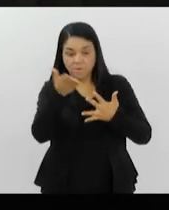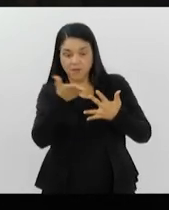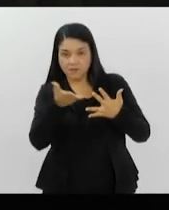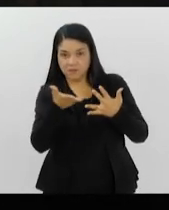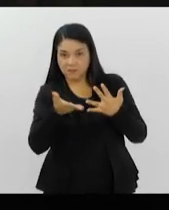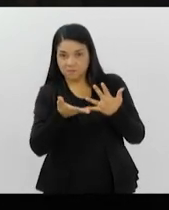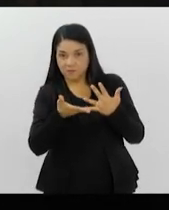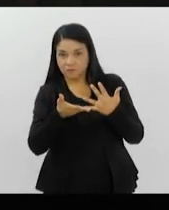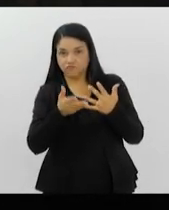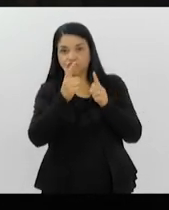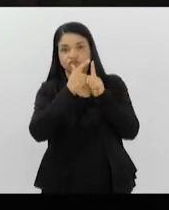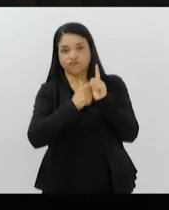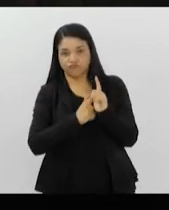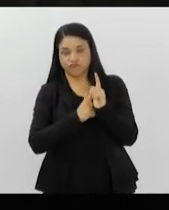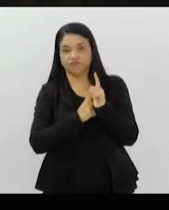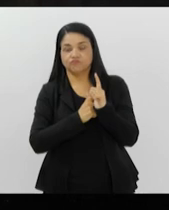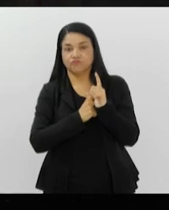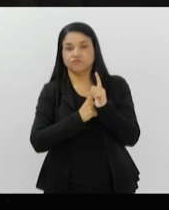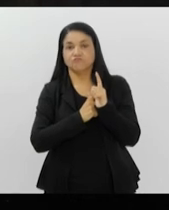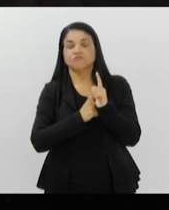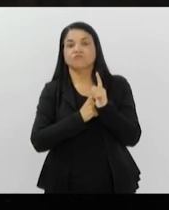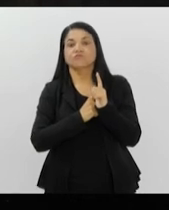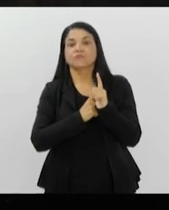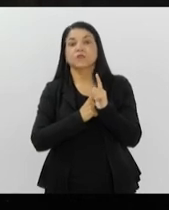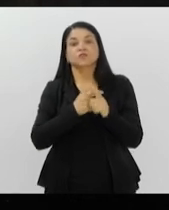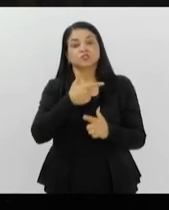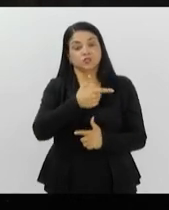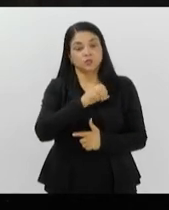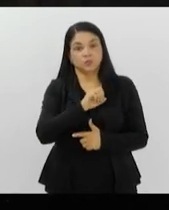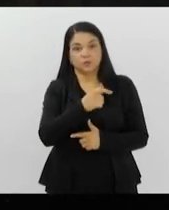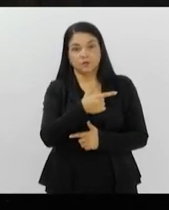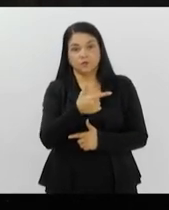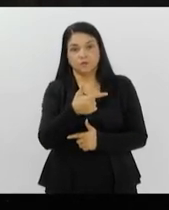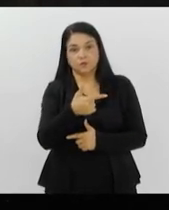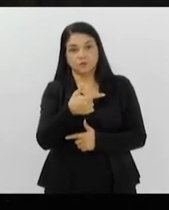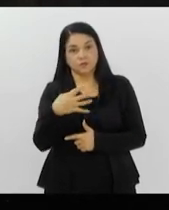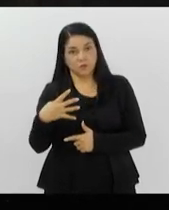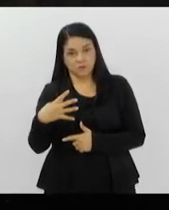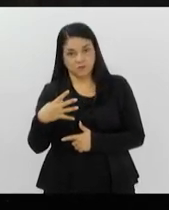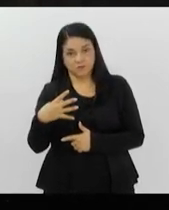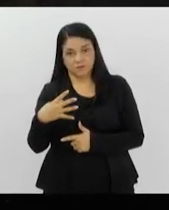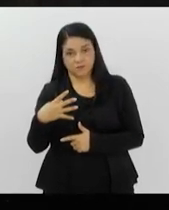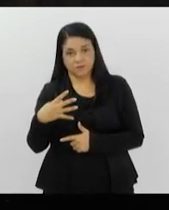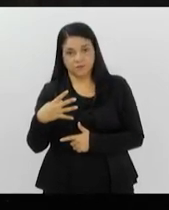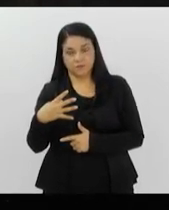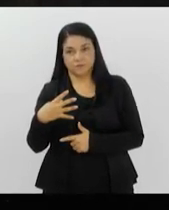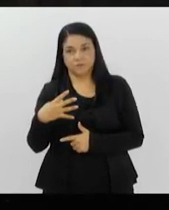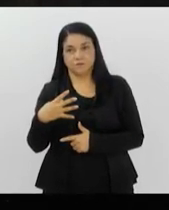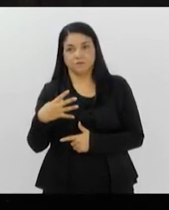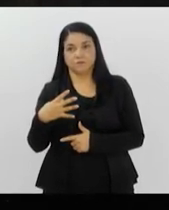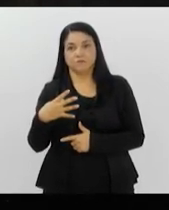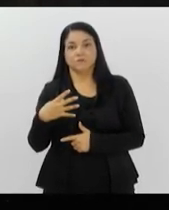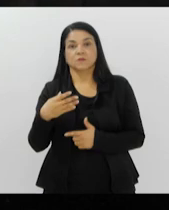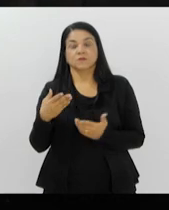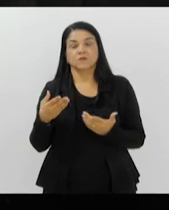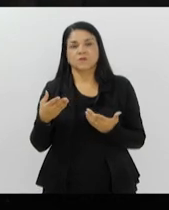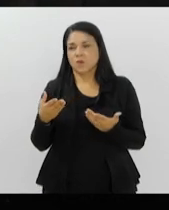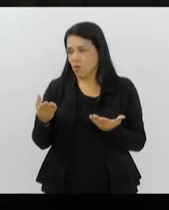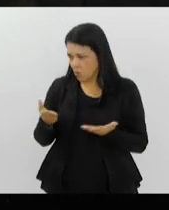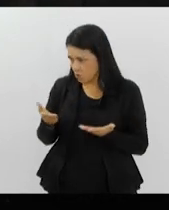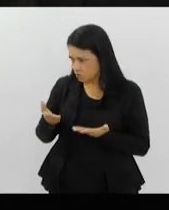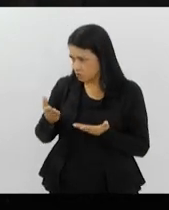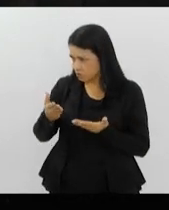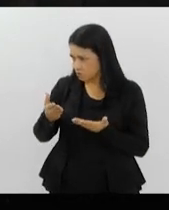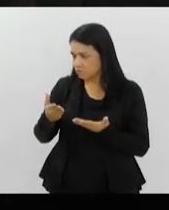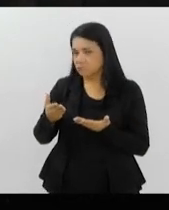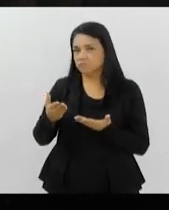débitos também do exercício de 2024. Deu entrada hoje? Demos entrada